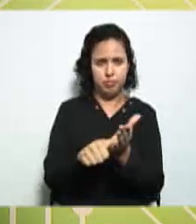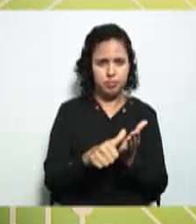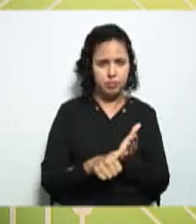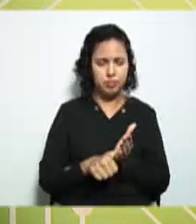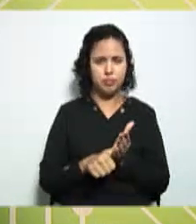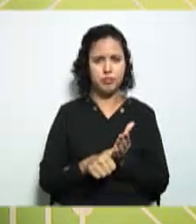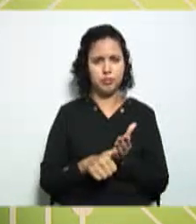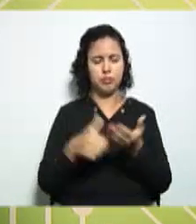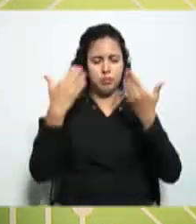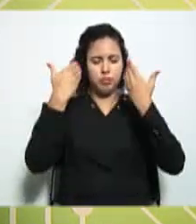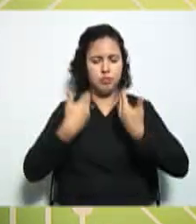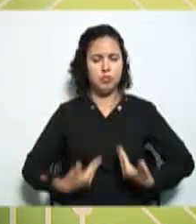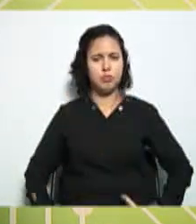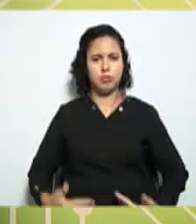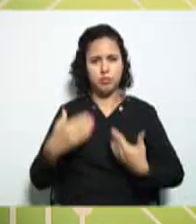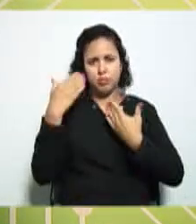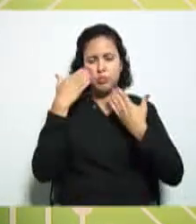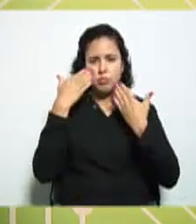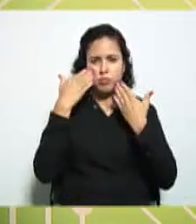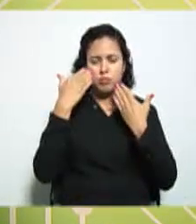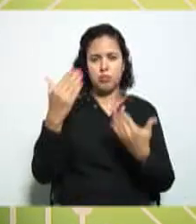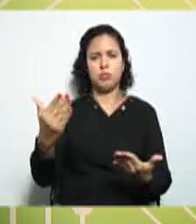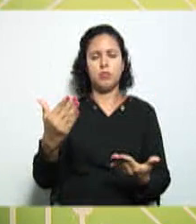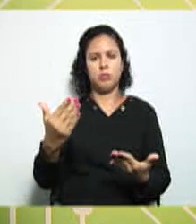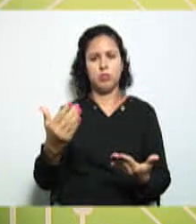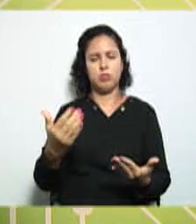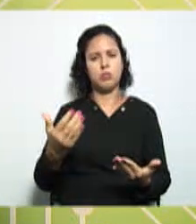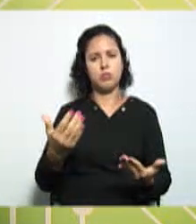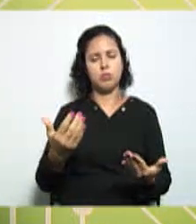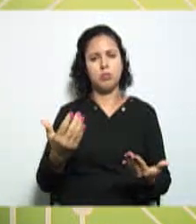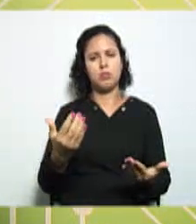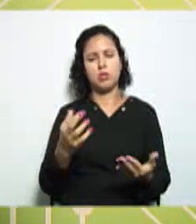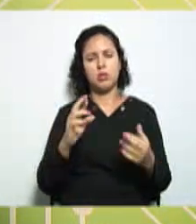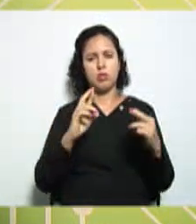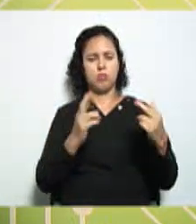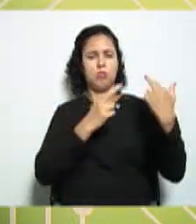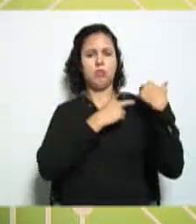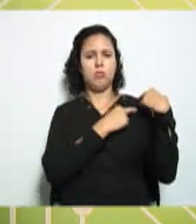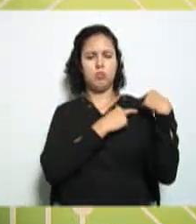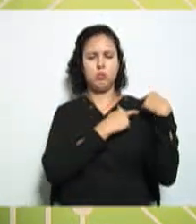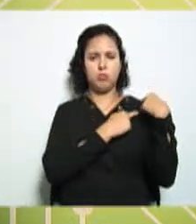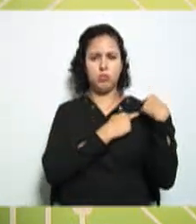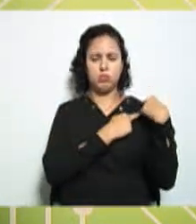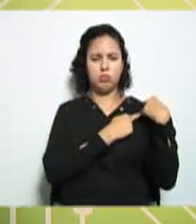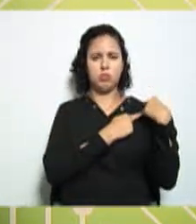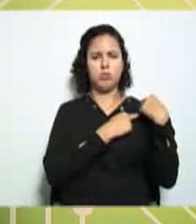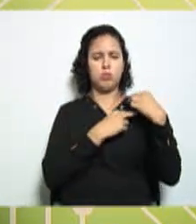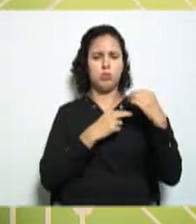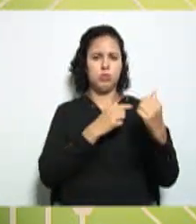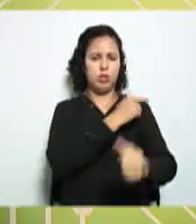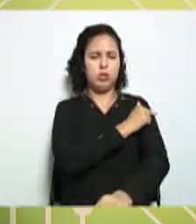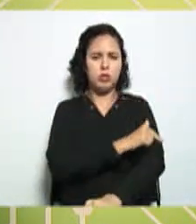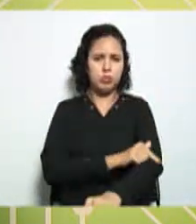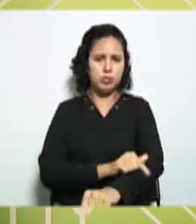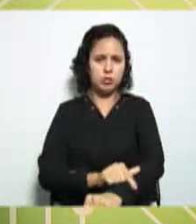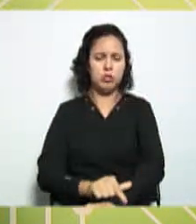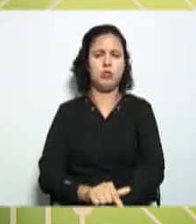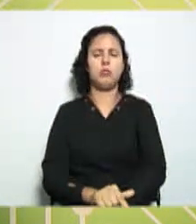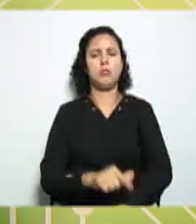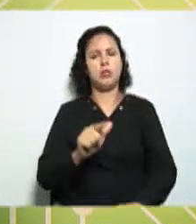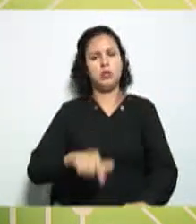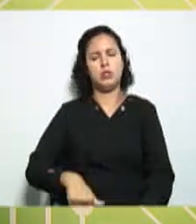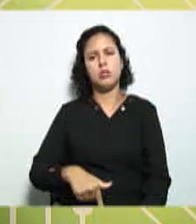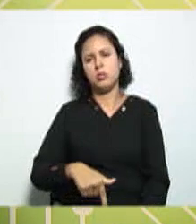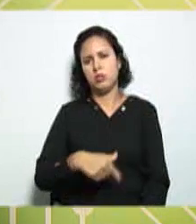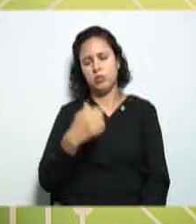eles ajam com lealdade, né? Ajam com honestidade, ajam com valores que são essenciais para a